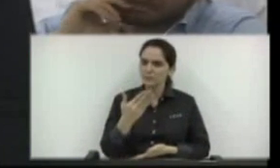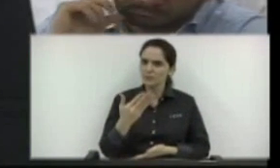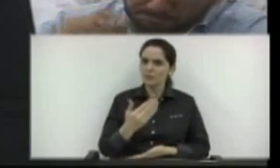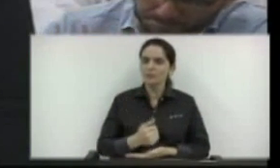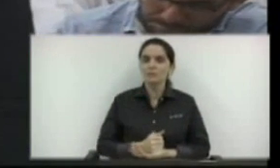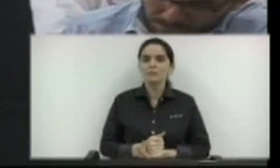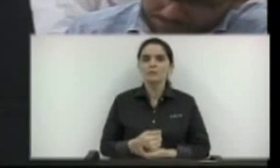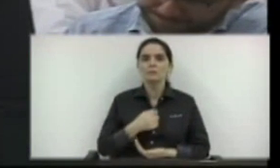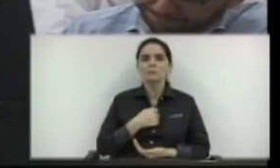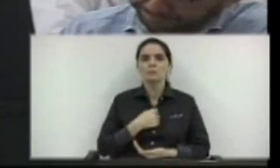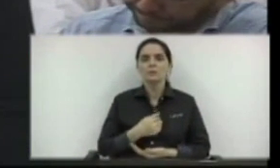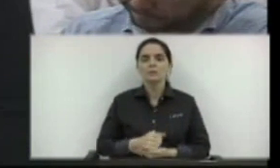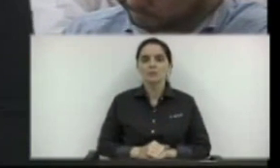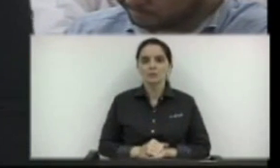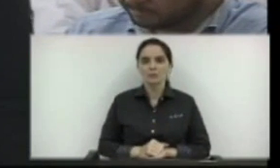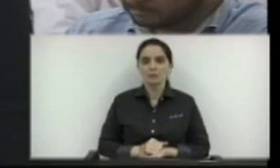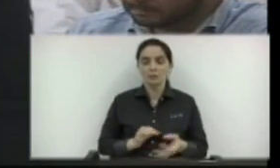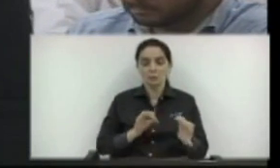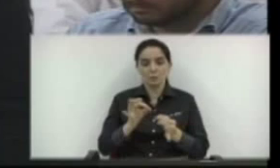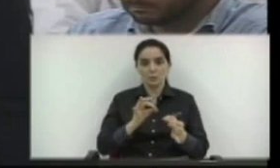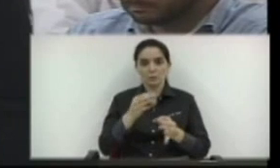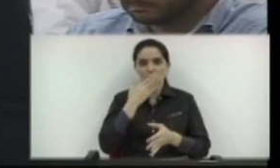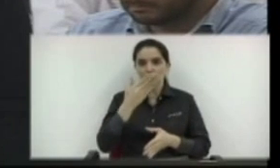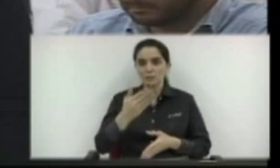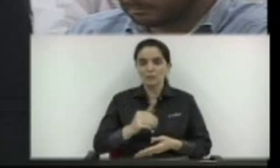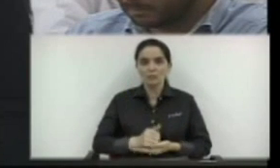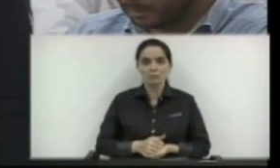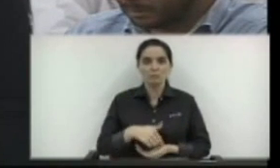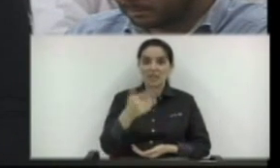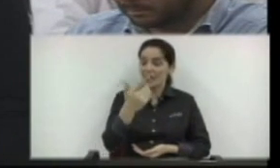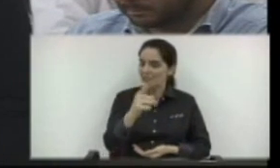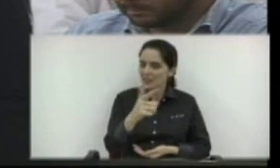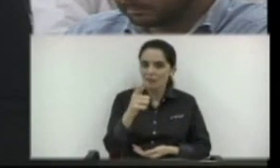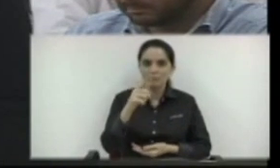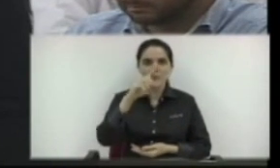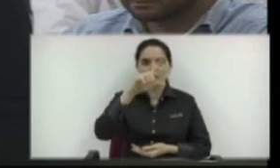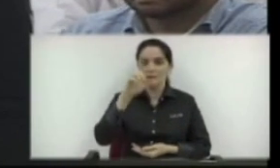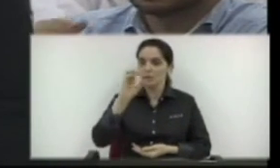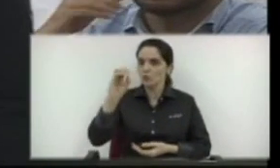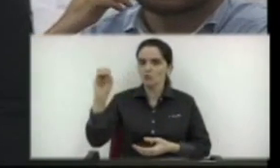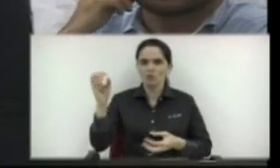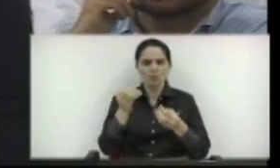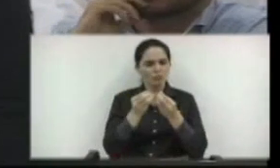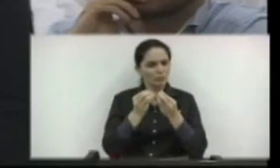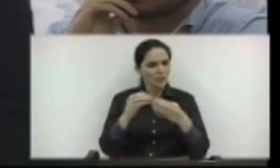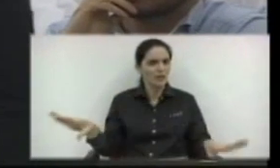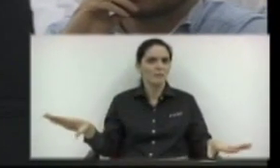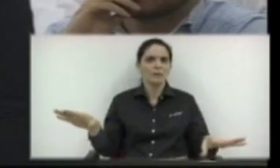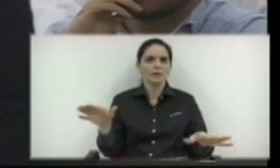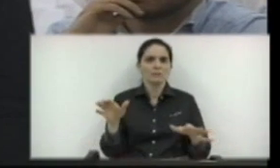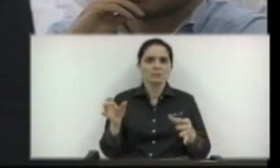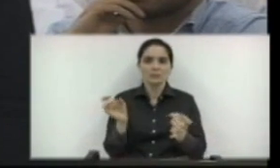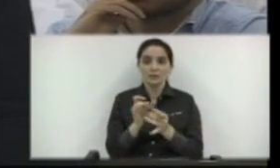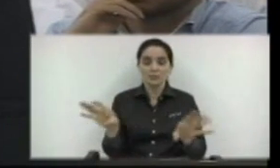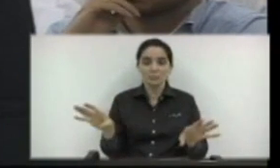fazer um requerimento que não venha a existir mais zoológicos na nossa cidade, sim venha ter